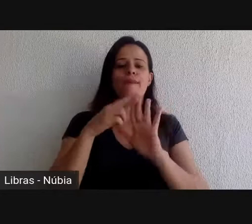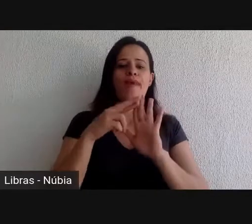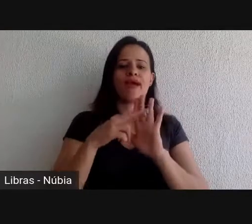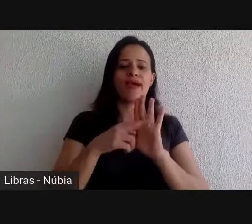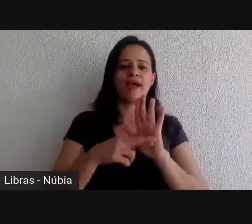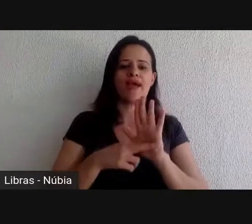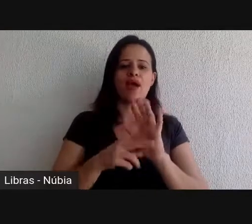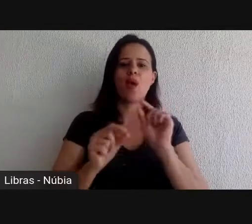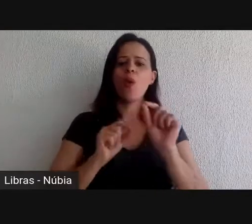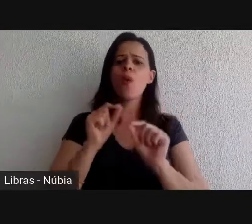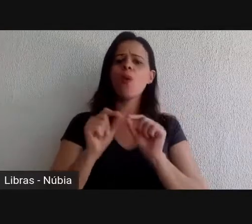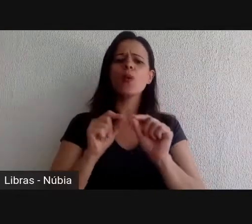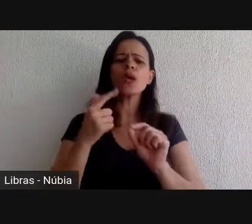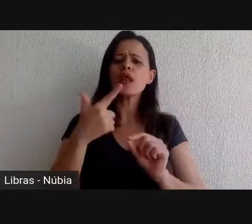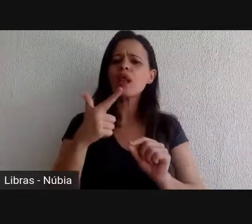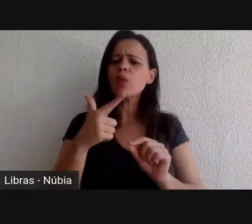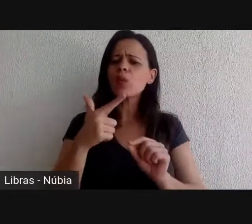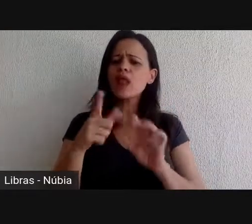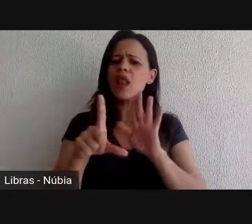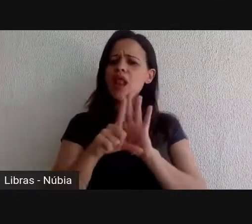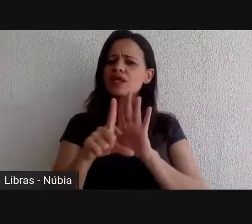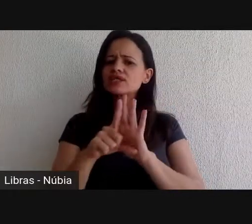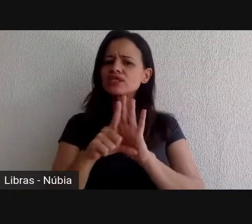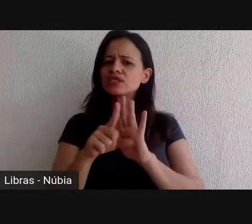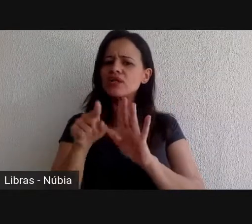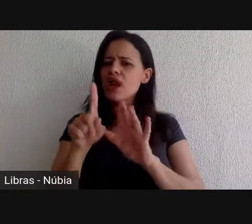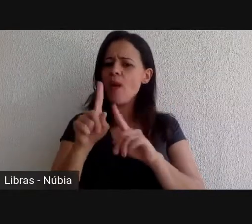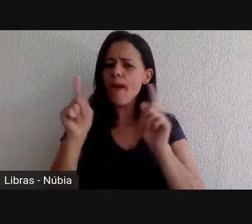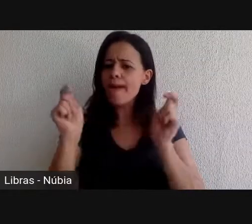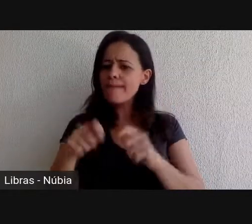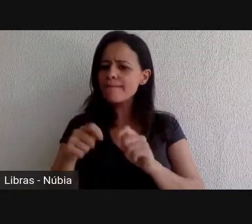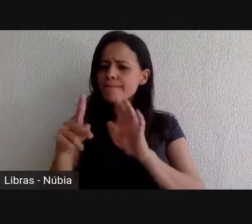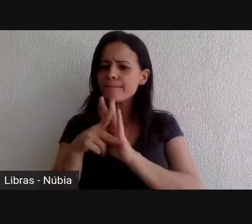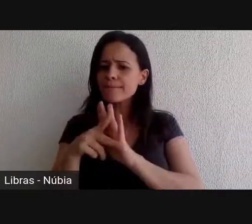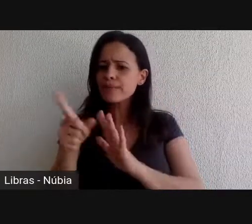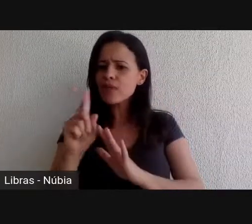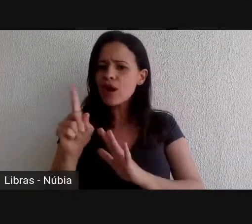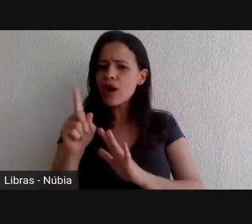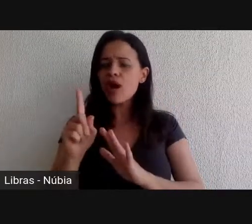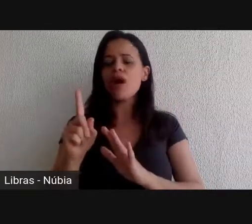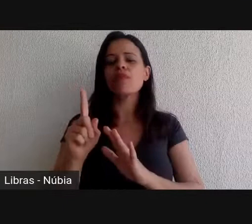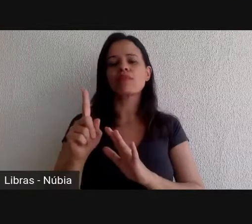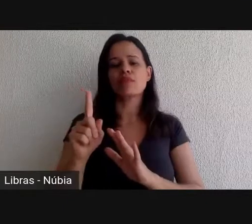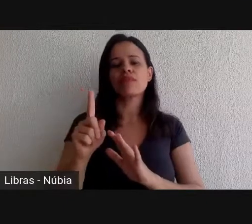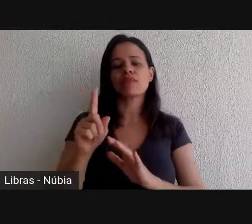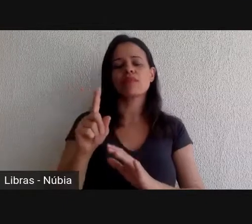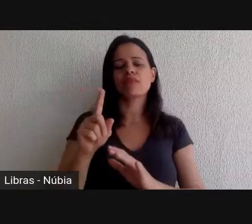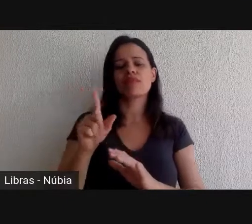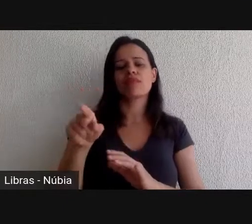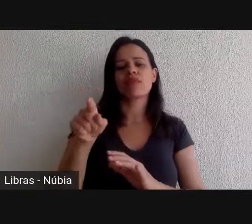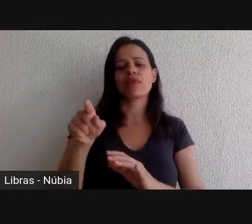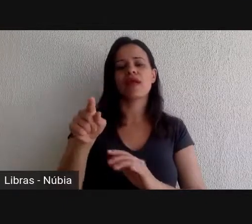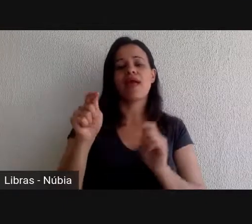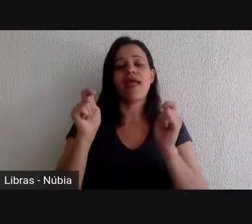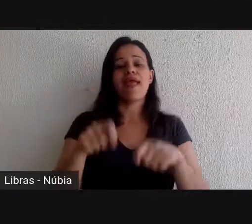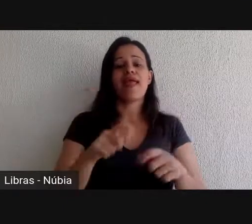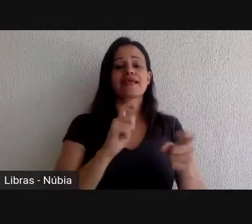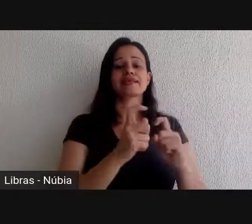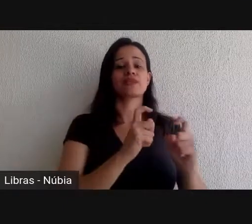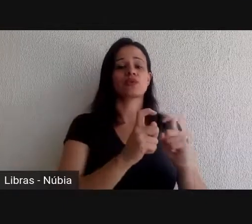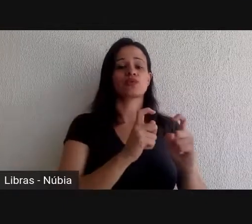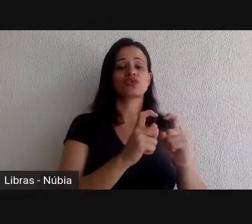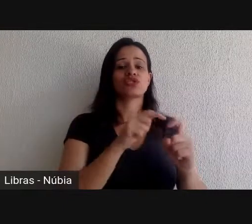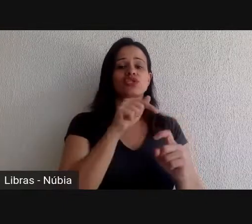o que não compete ao Legislativo, então o que não cabe ao projeto de lei geral do licenciamento, compete ao Executivo na forma